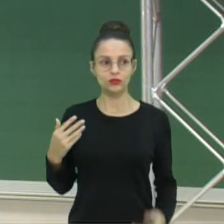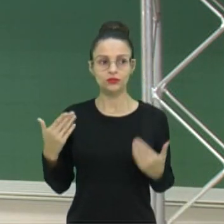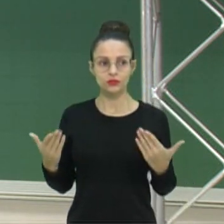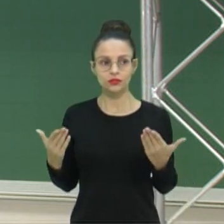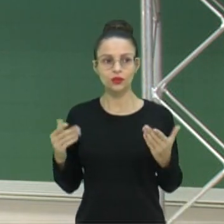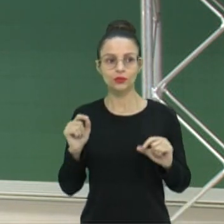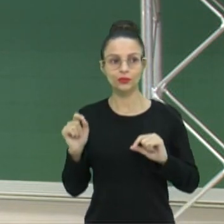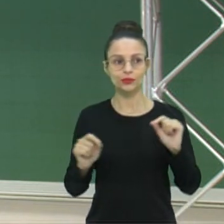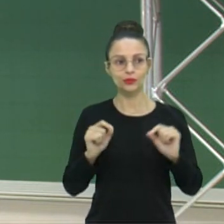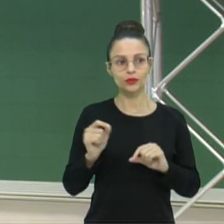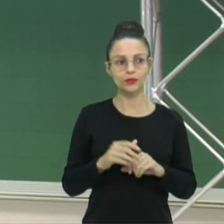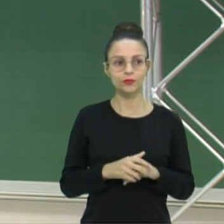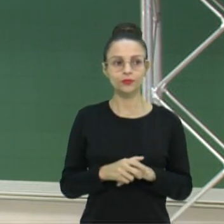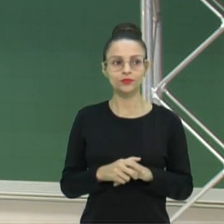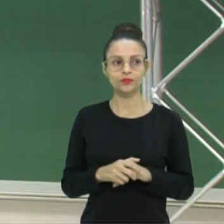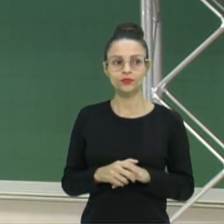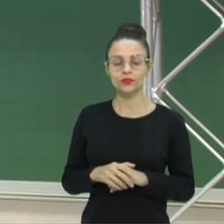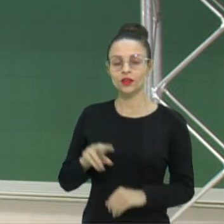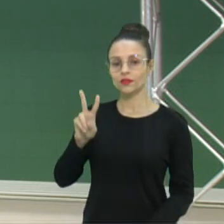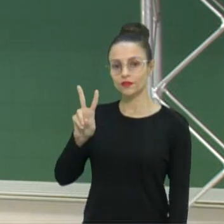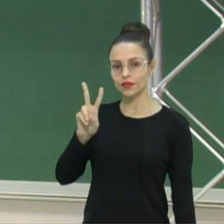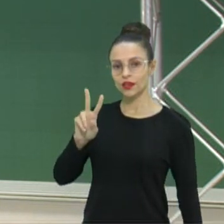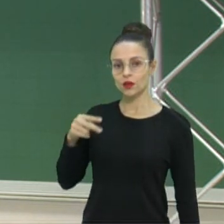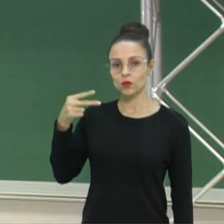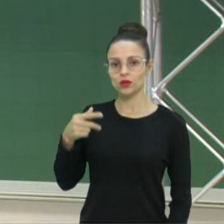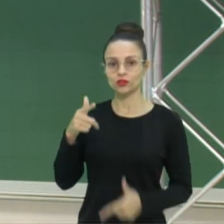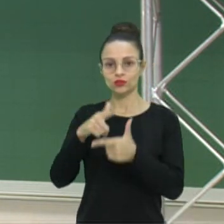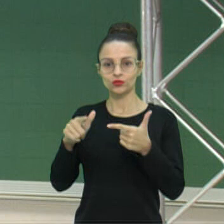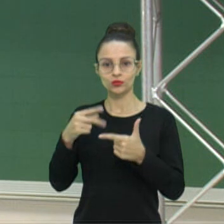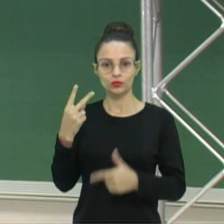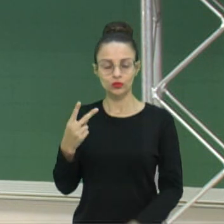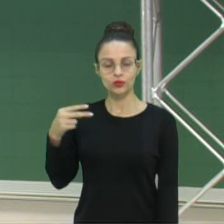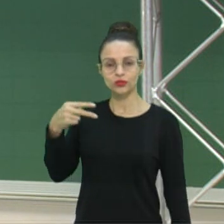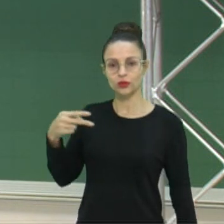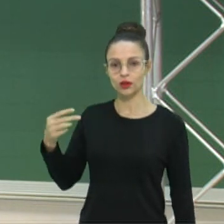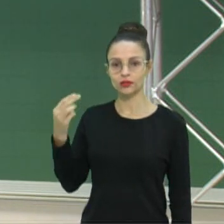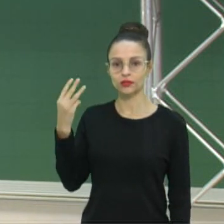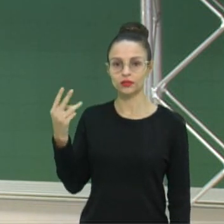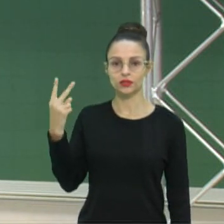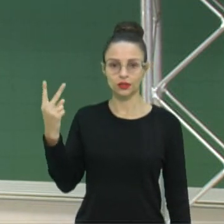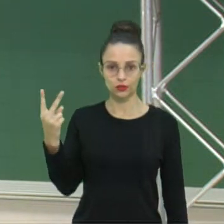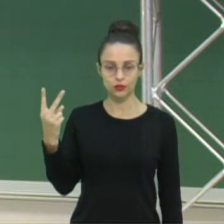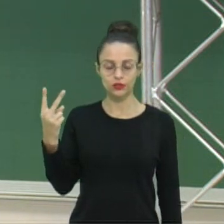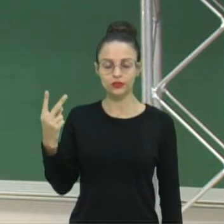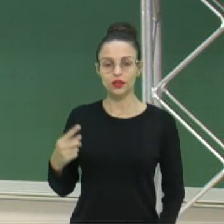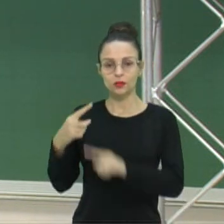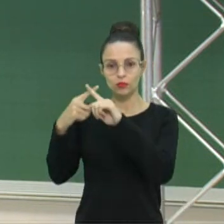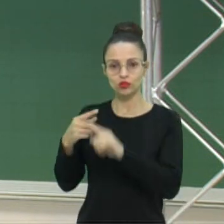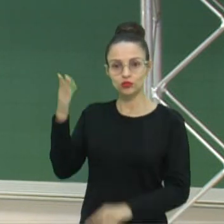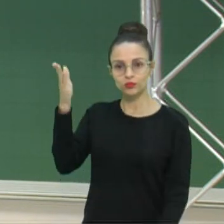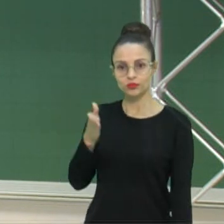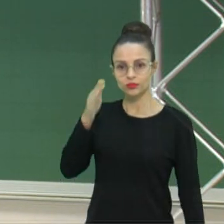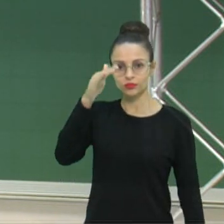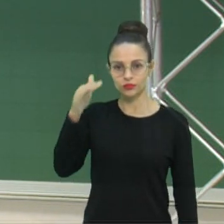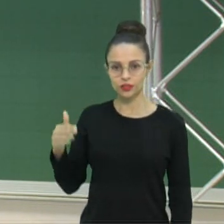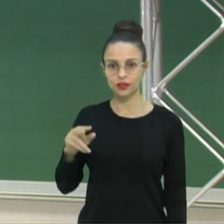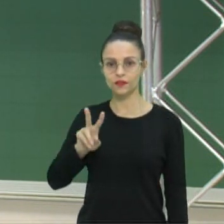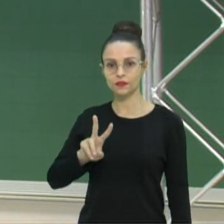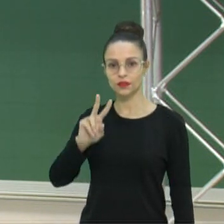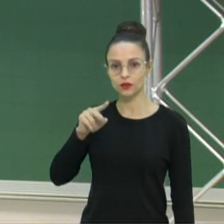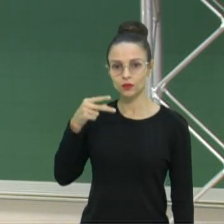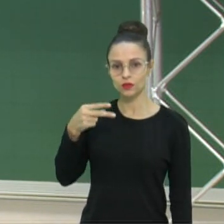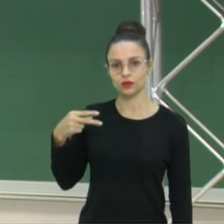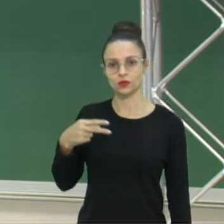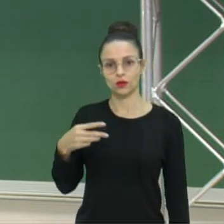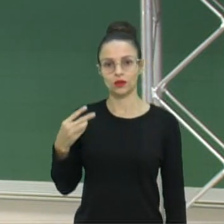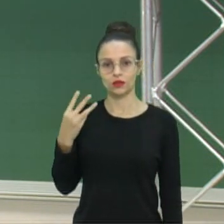seja, v² sobre 2 é igual a 32. Multiplico o cruzado, v²